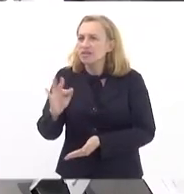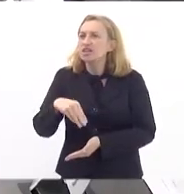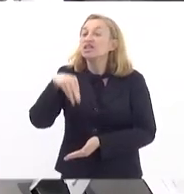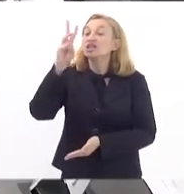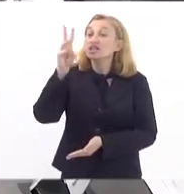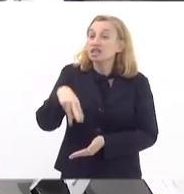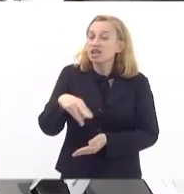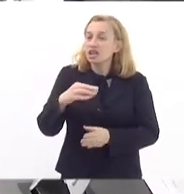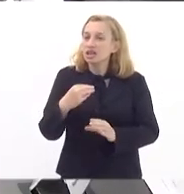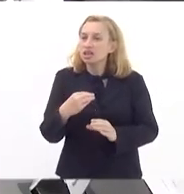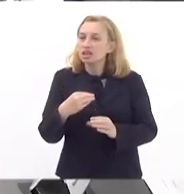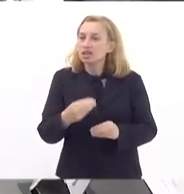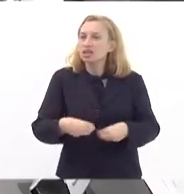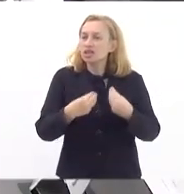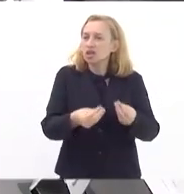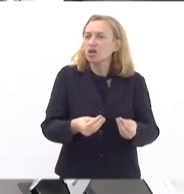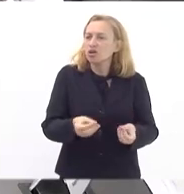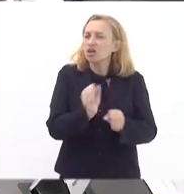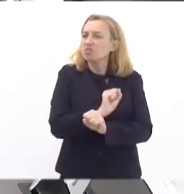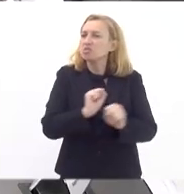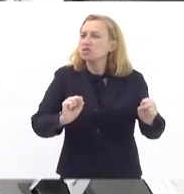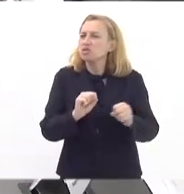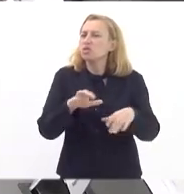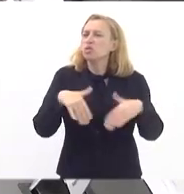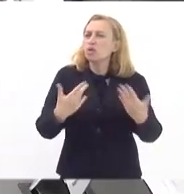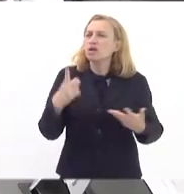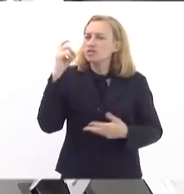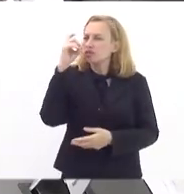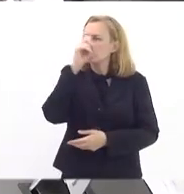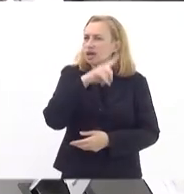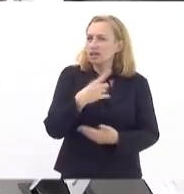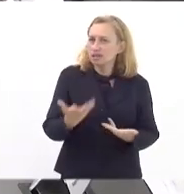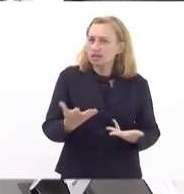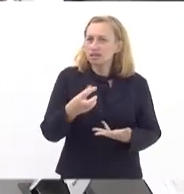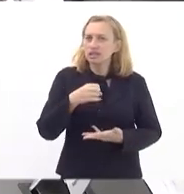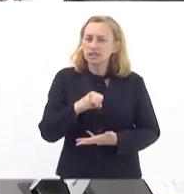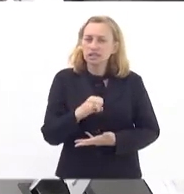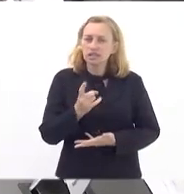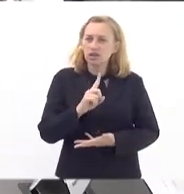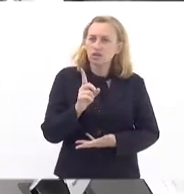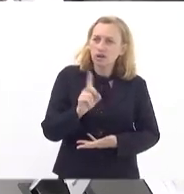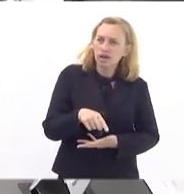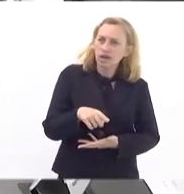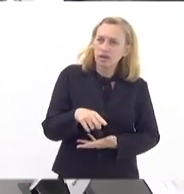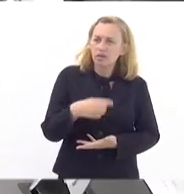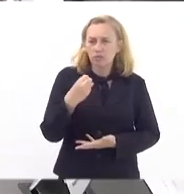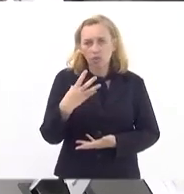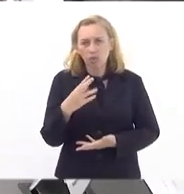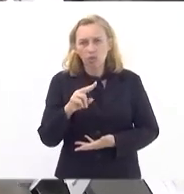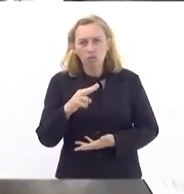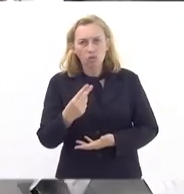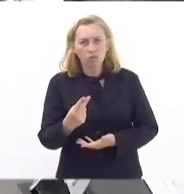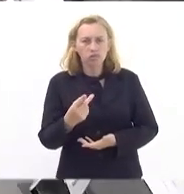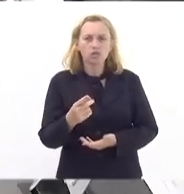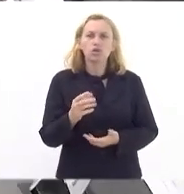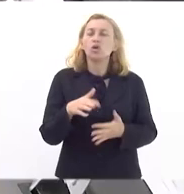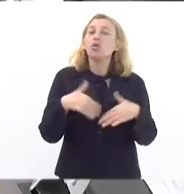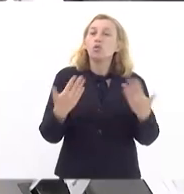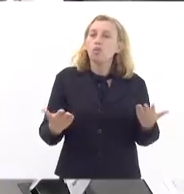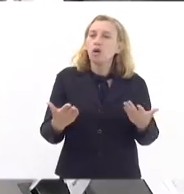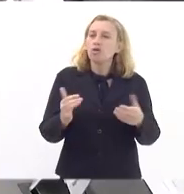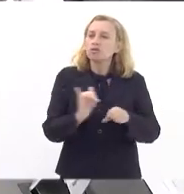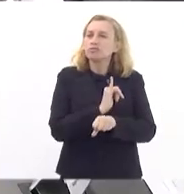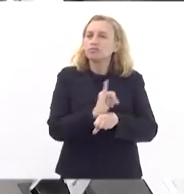o que que serve praticamente impossível O que é que tem que dificultaria esse isso não é viável ou é quase inviável é qual é a medida Então